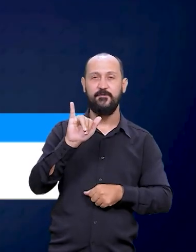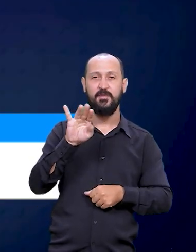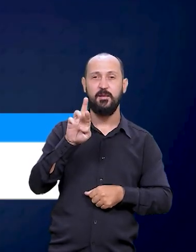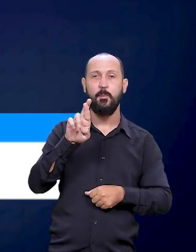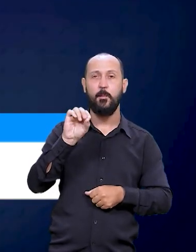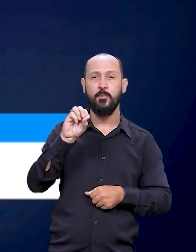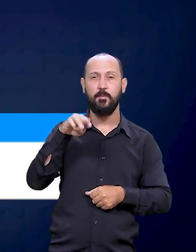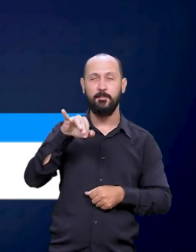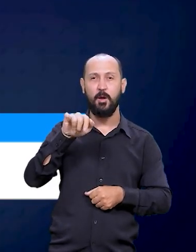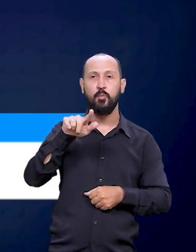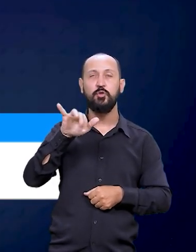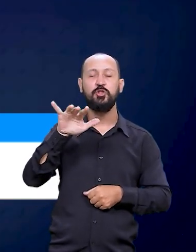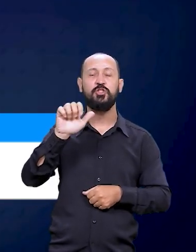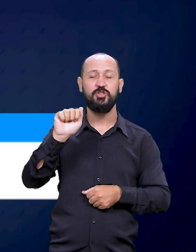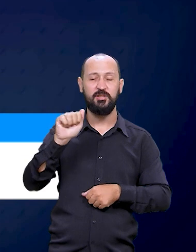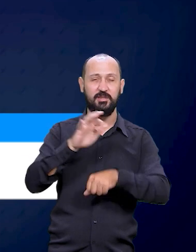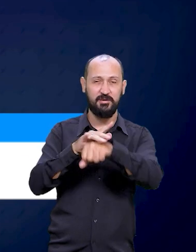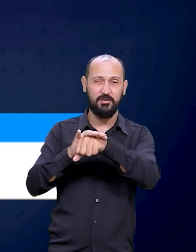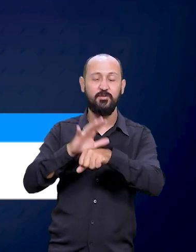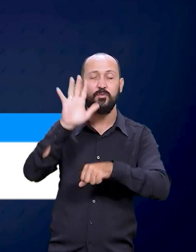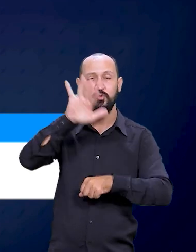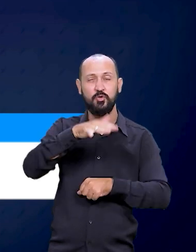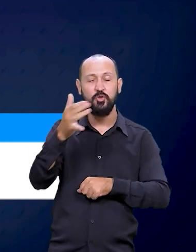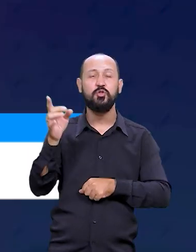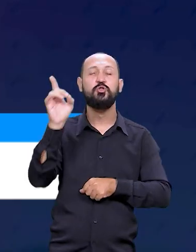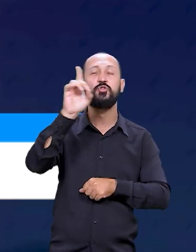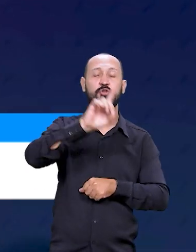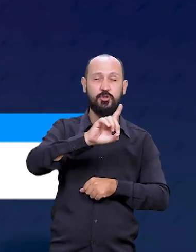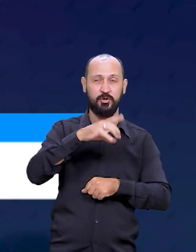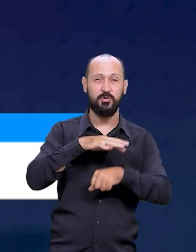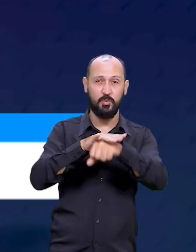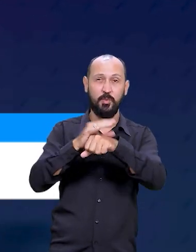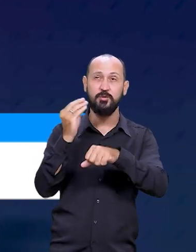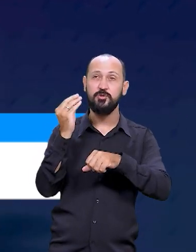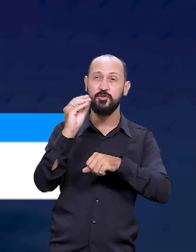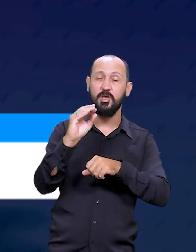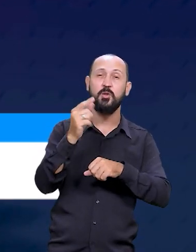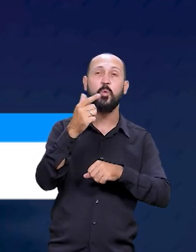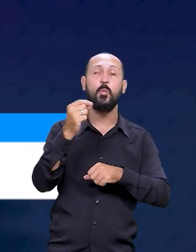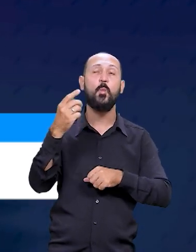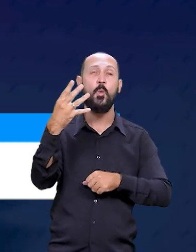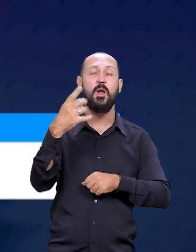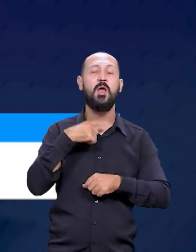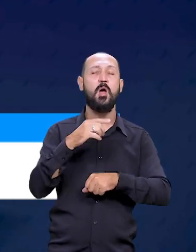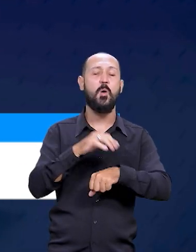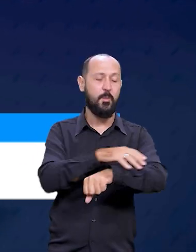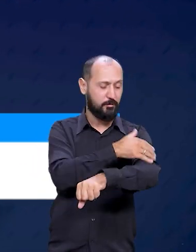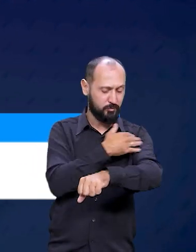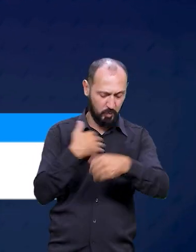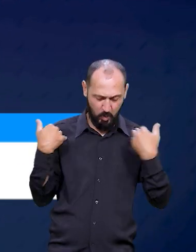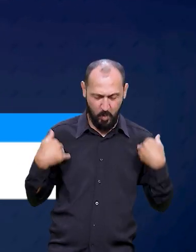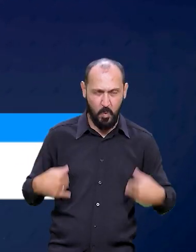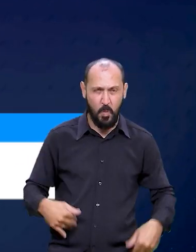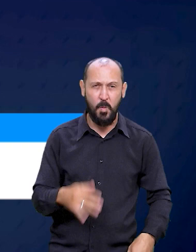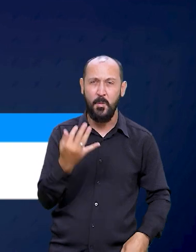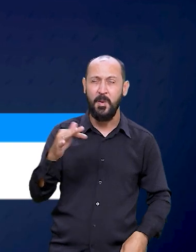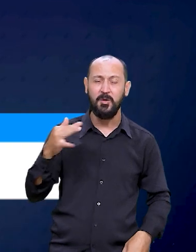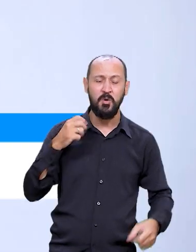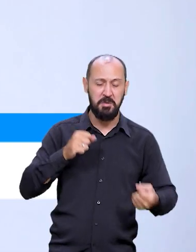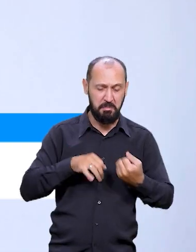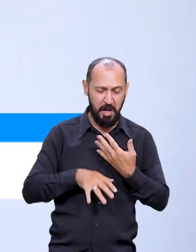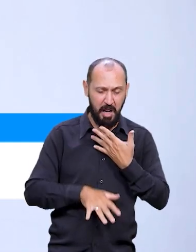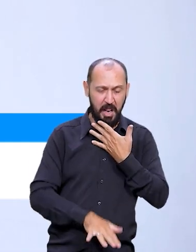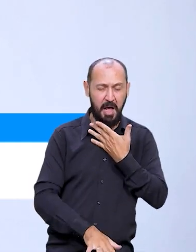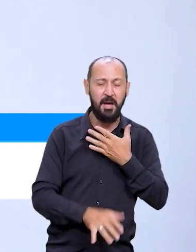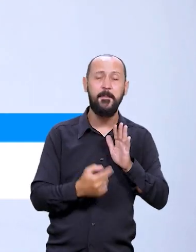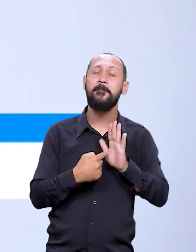Catálogo Internacional de Doenças no ano de 2004 e é caracterizada como uma dor crônica que migra por vários pontos do corpo